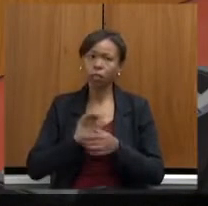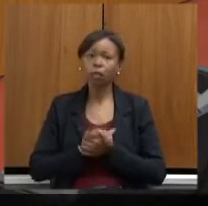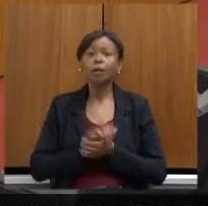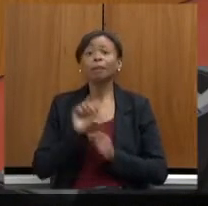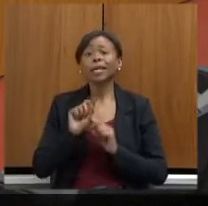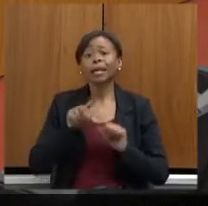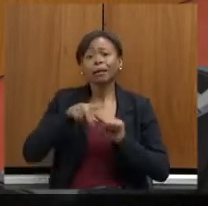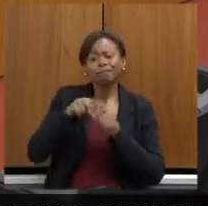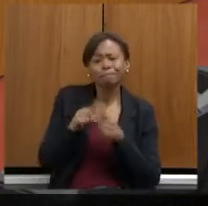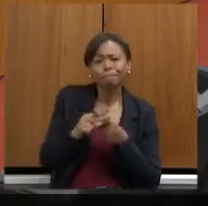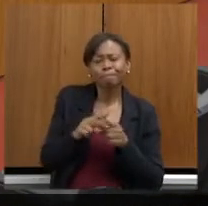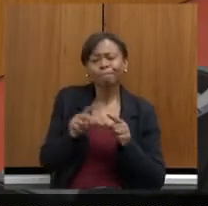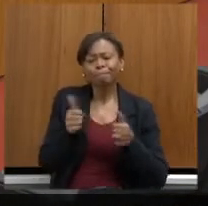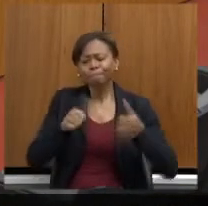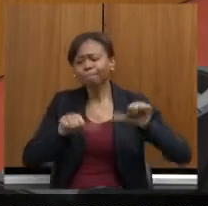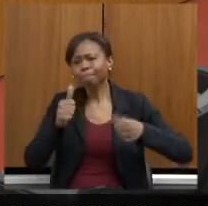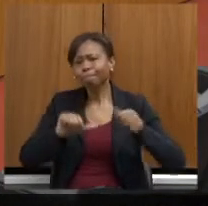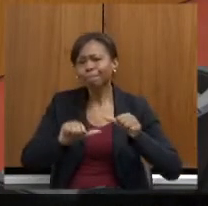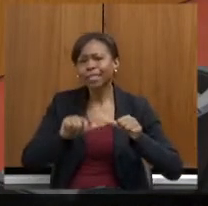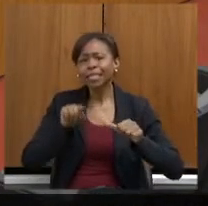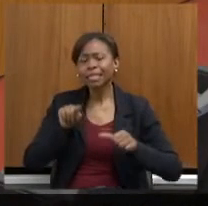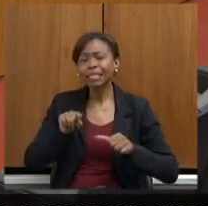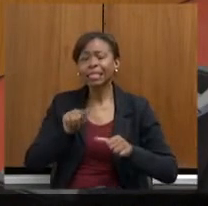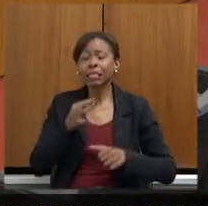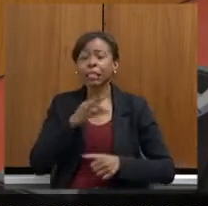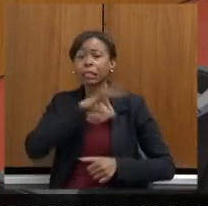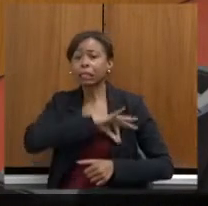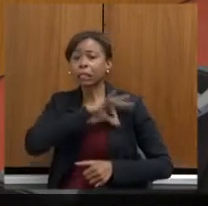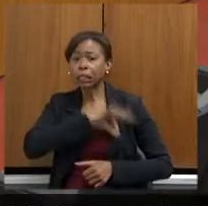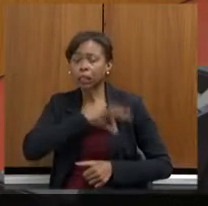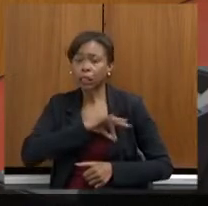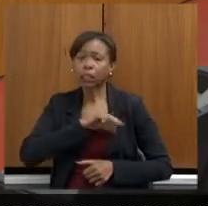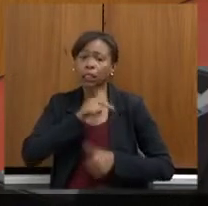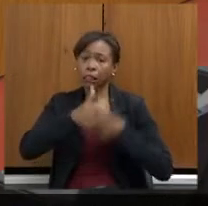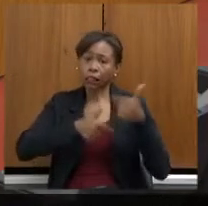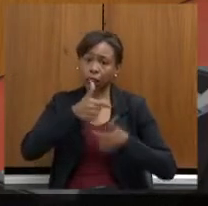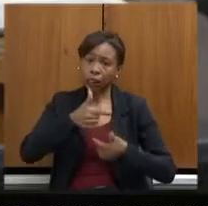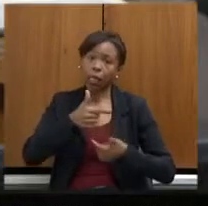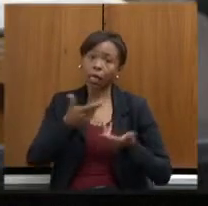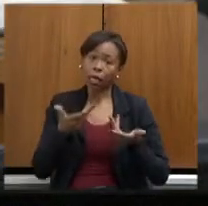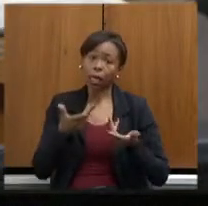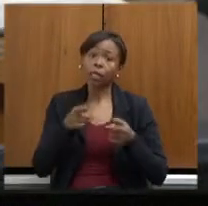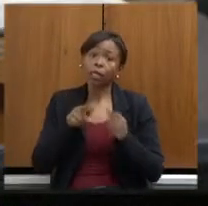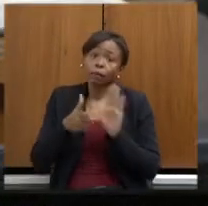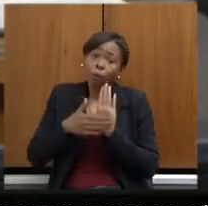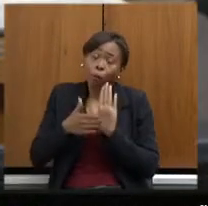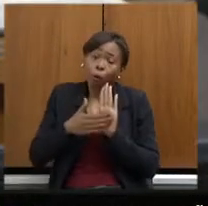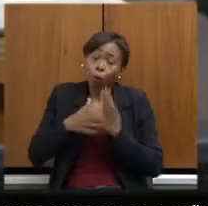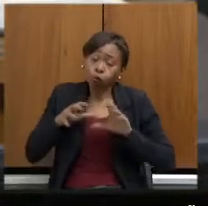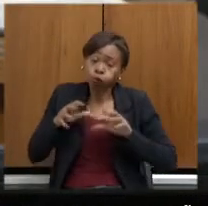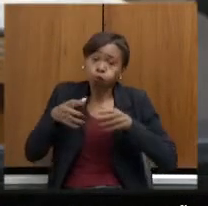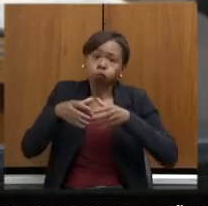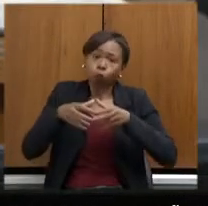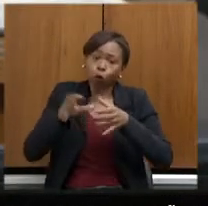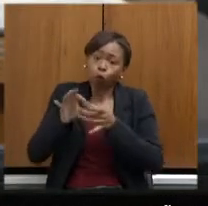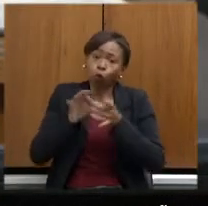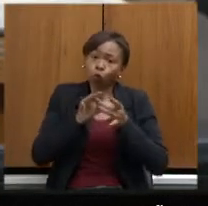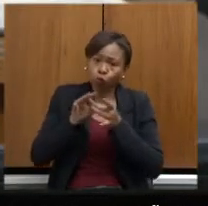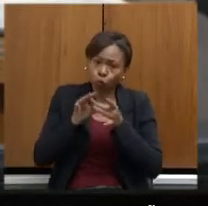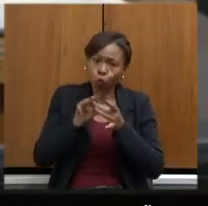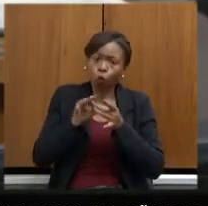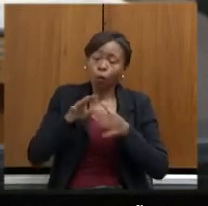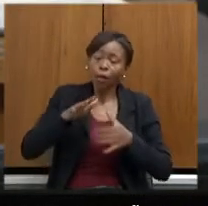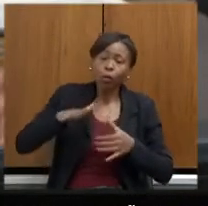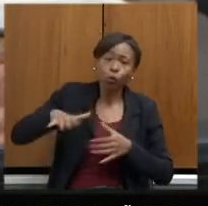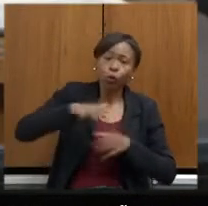uma revisão realmente nesse plano de cargos e salário e fazer uma proposta conjunta é para atender todos sistema